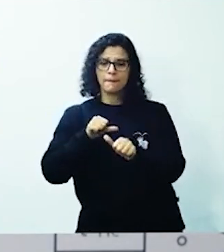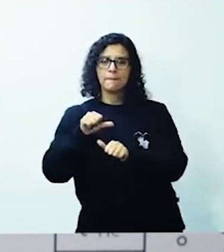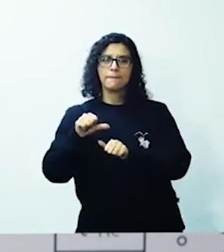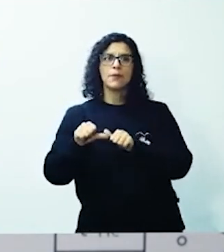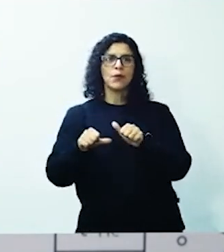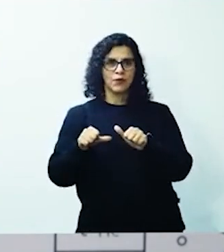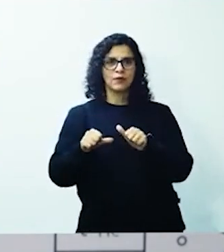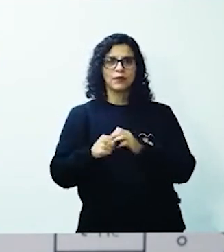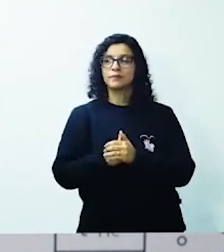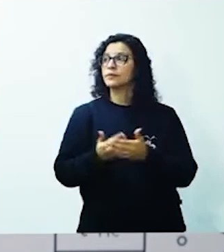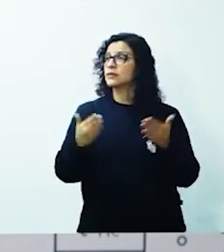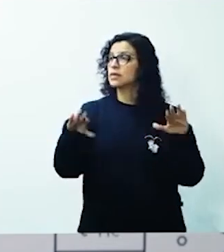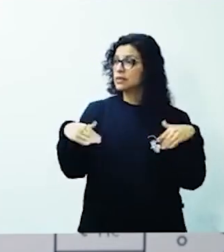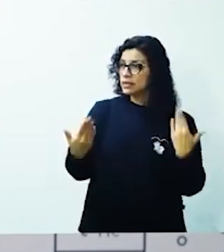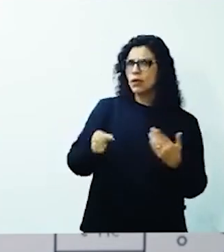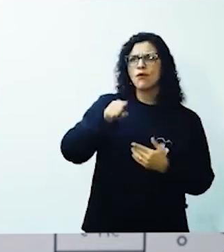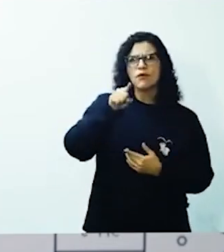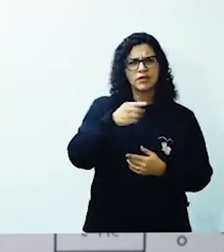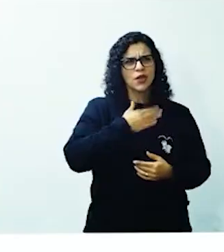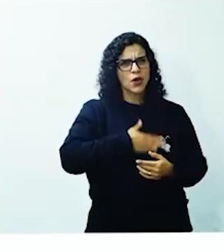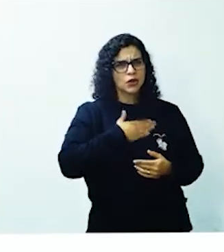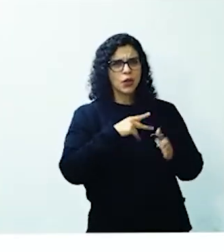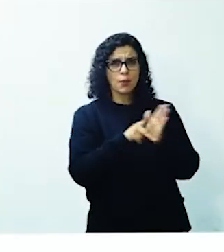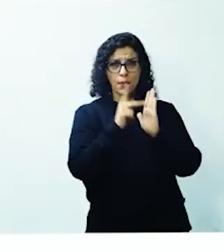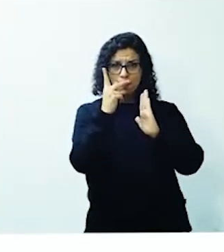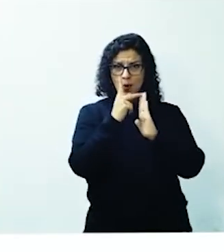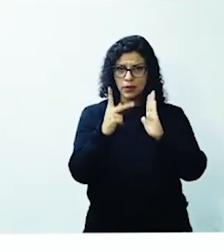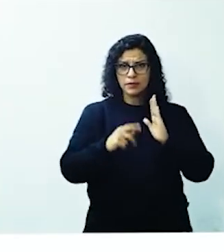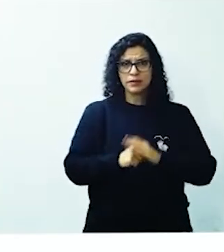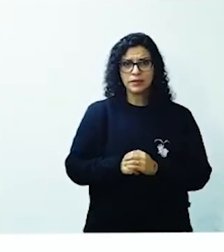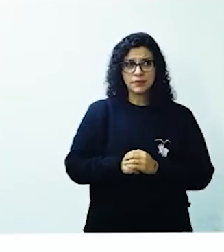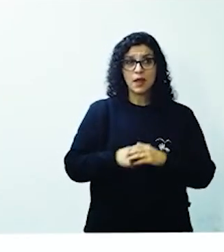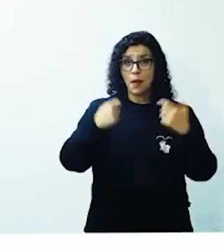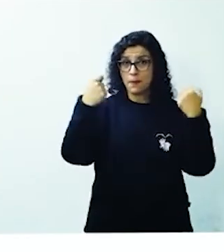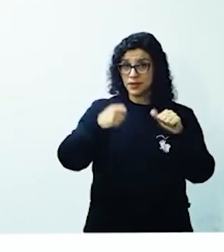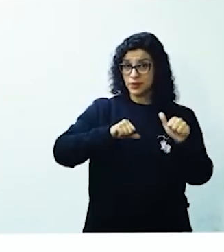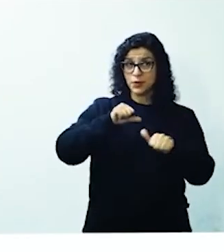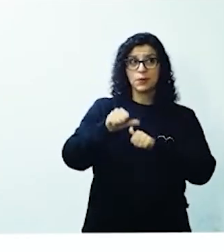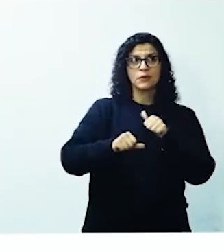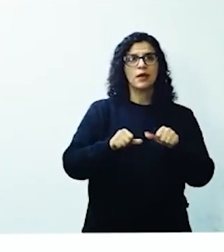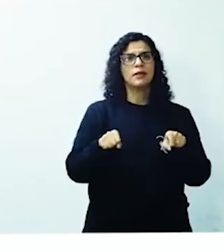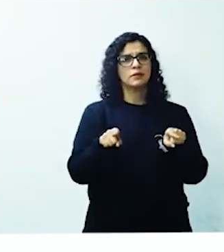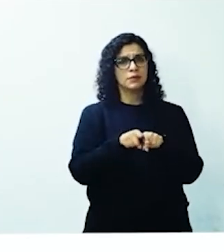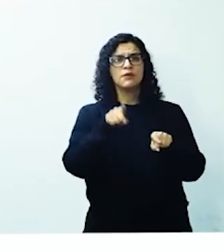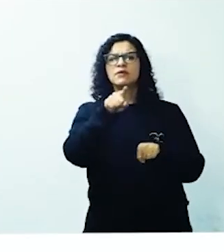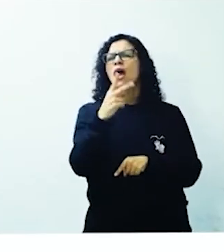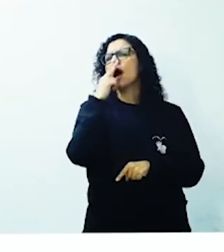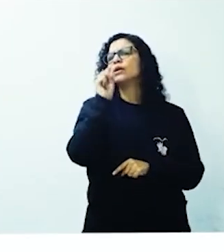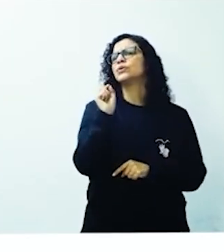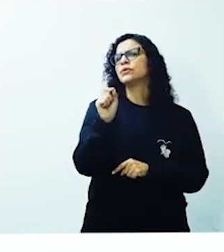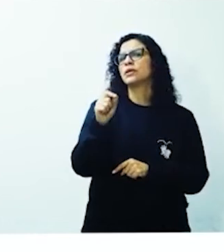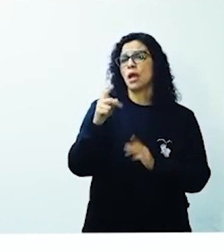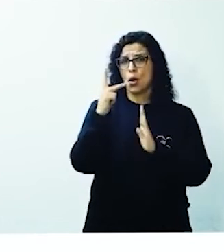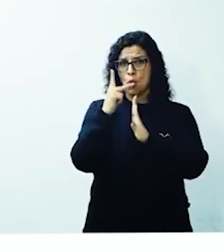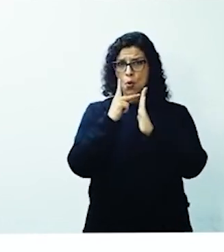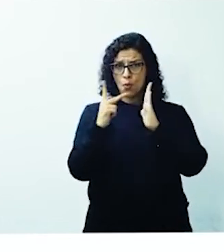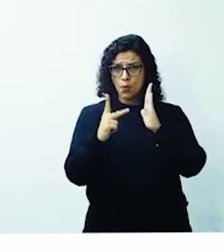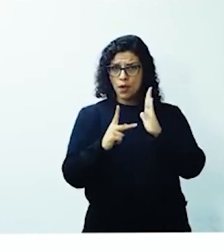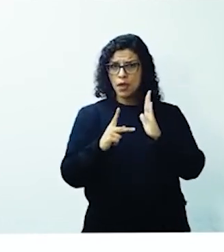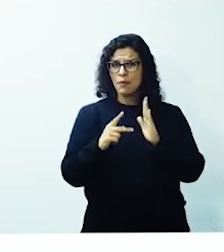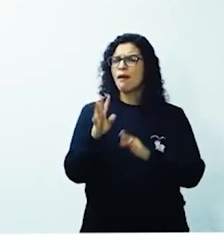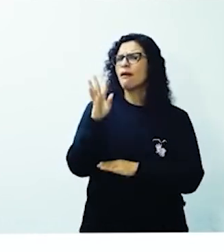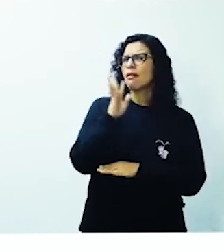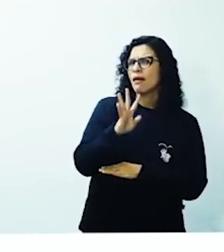mudar. E então, gostaram do poema É Preciso Mudar? O que vocês acharam? Que esse poema